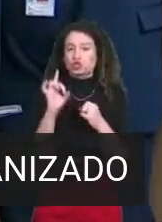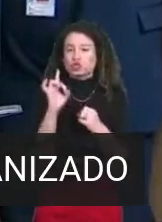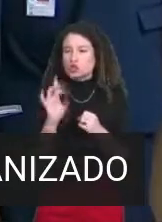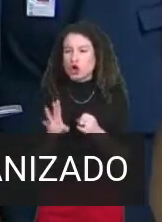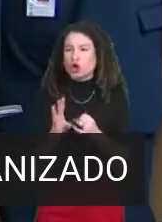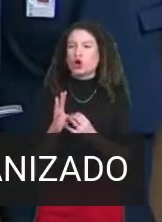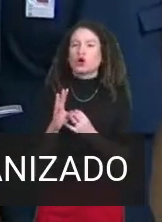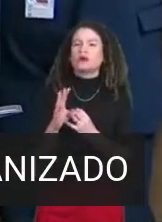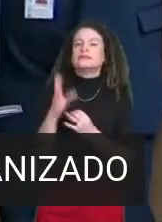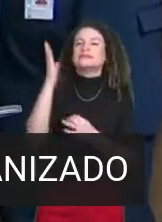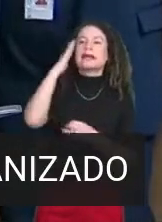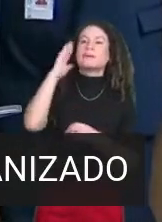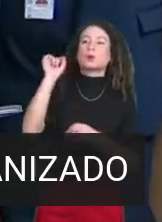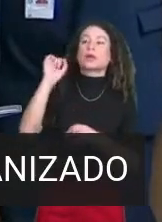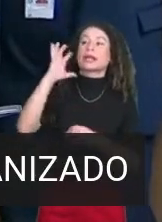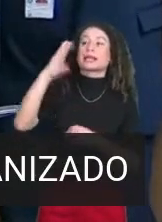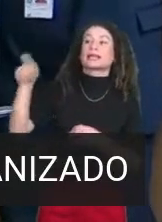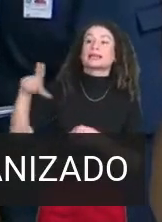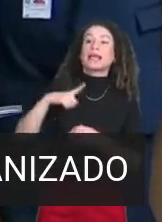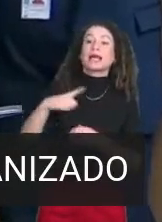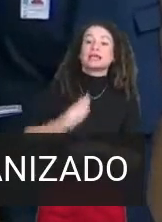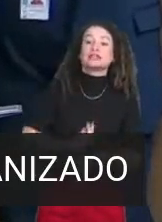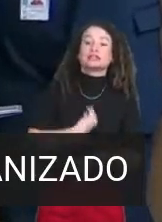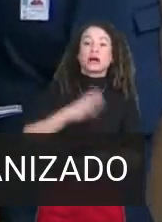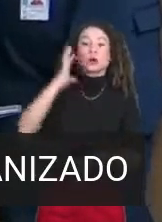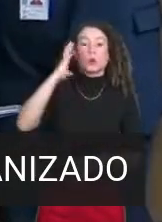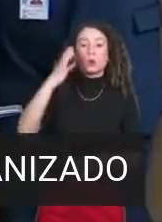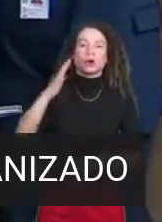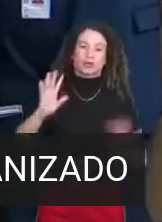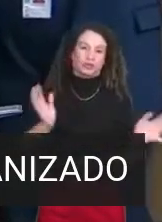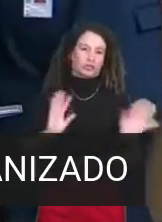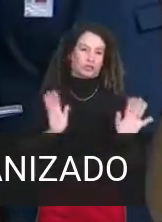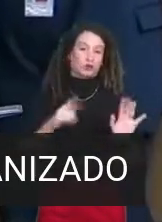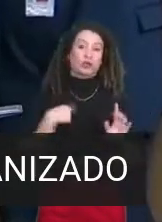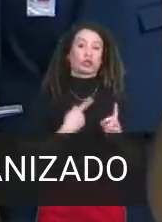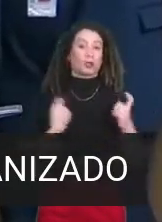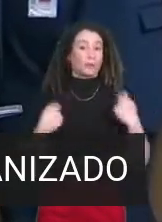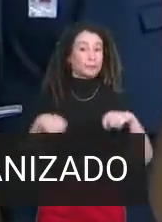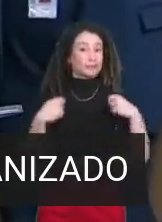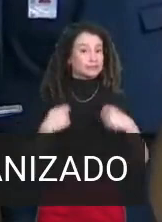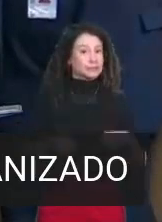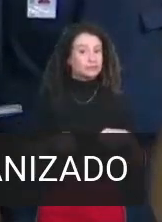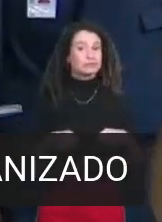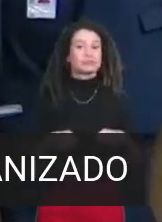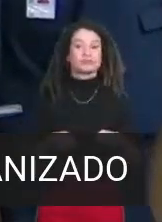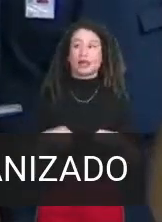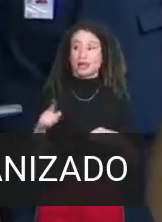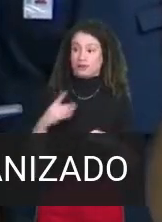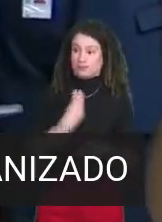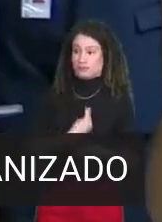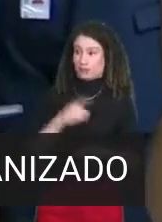acontecendo? Não, nós temos que incidir sobre as realidades.